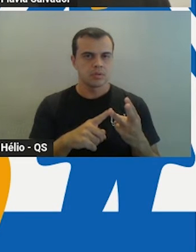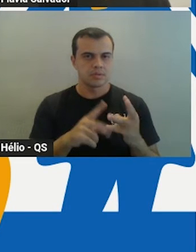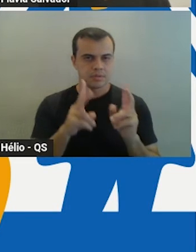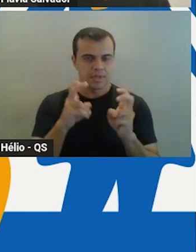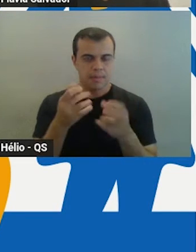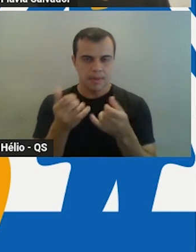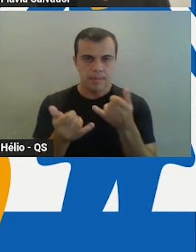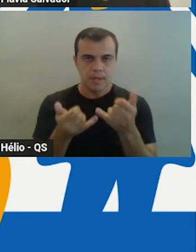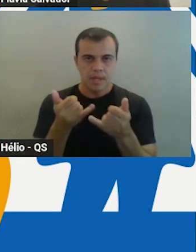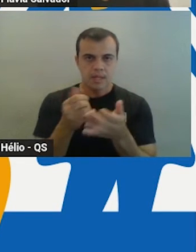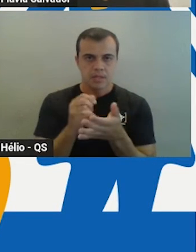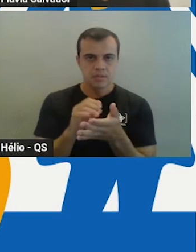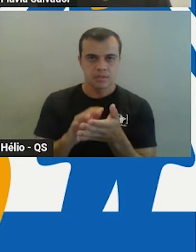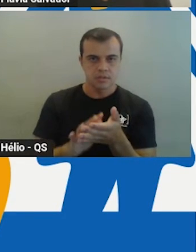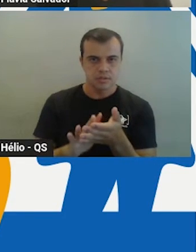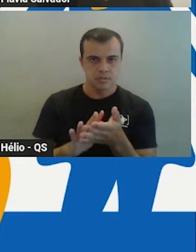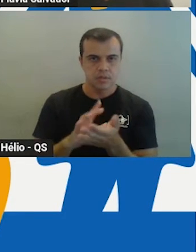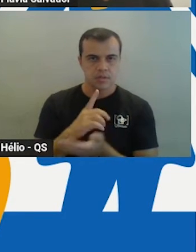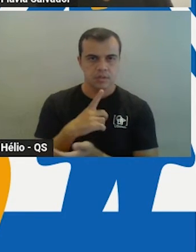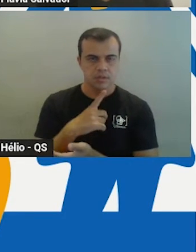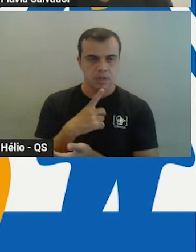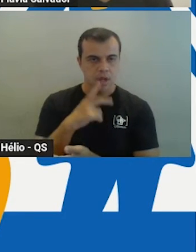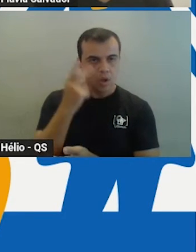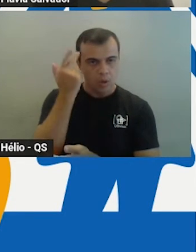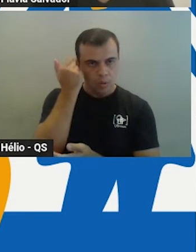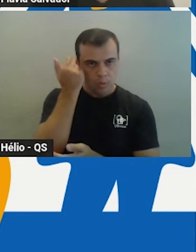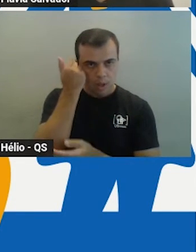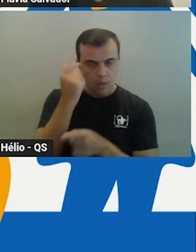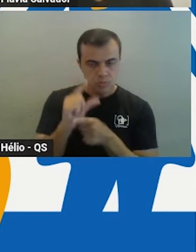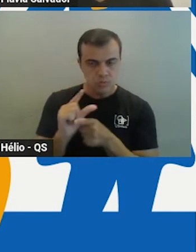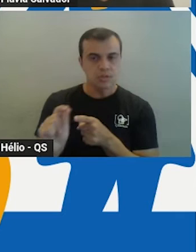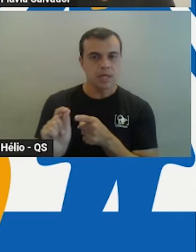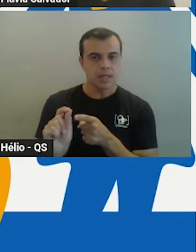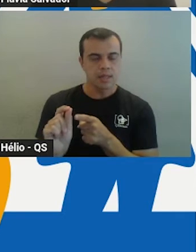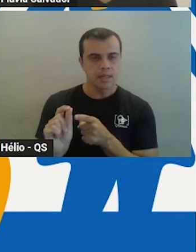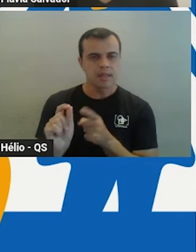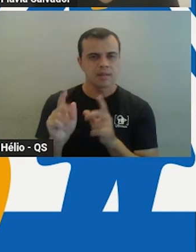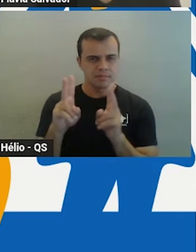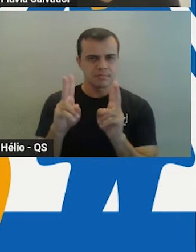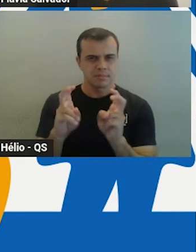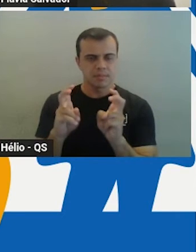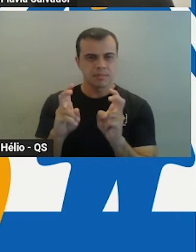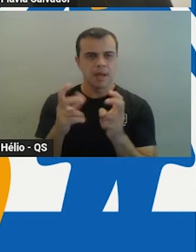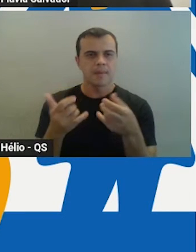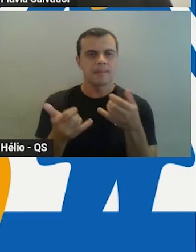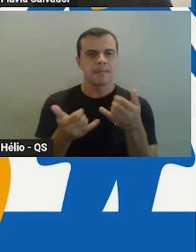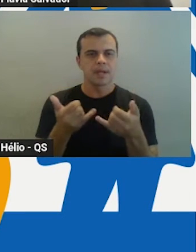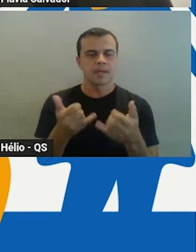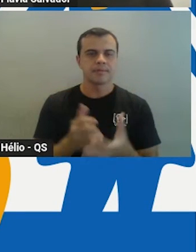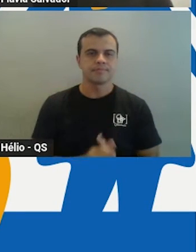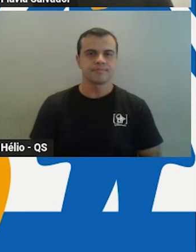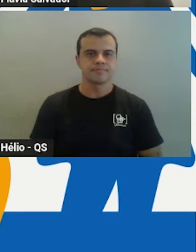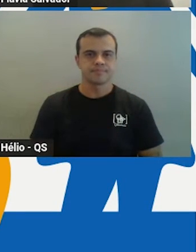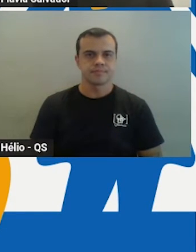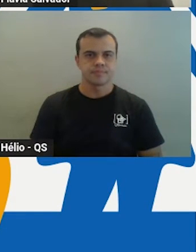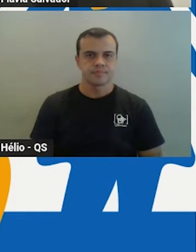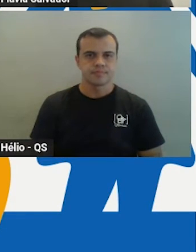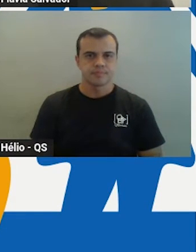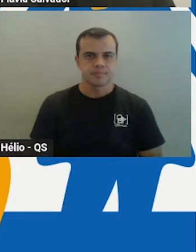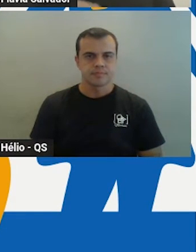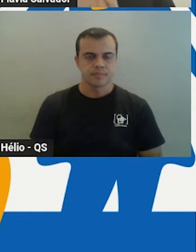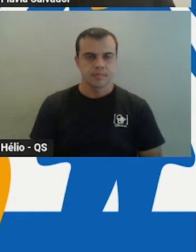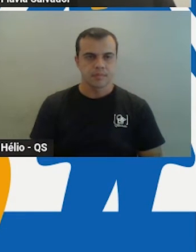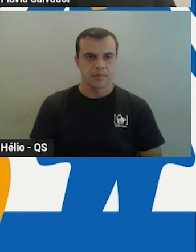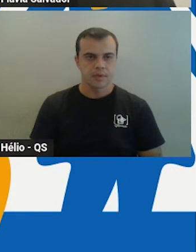sensibilização, atividade para sensibilização, que é o coelho sai da toca. Coelho sai da toca é aquela brincadeirinha que